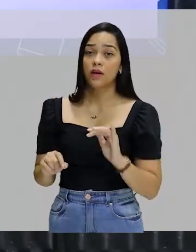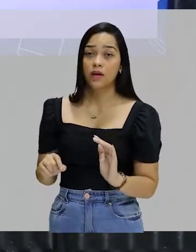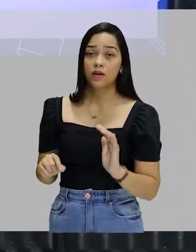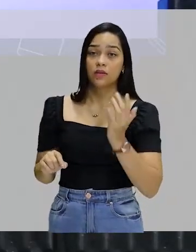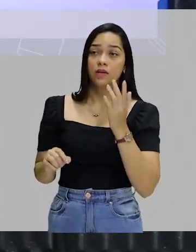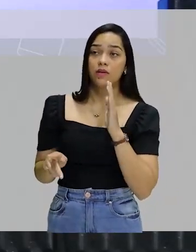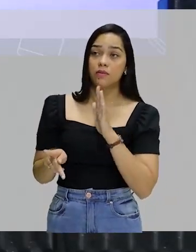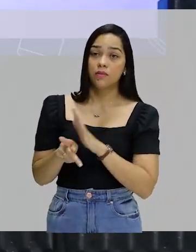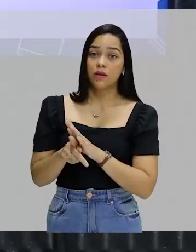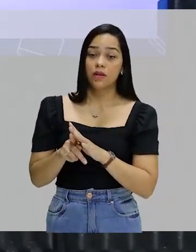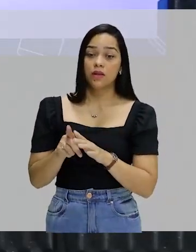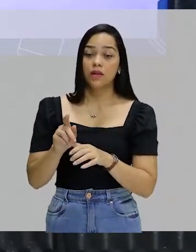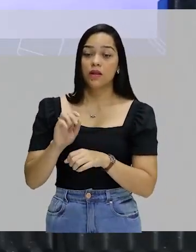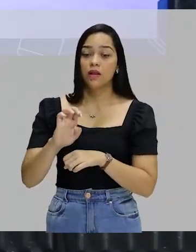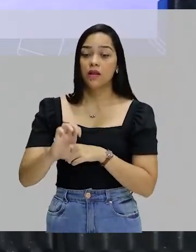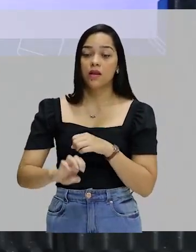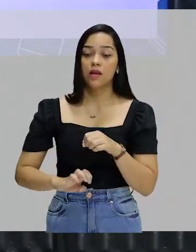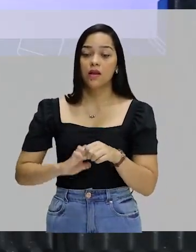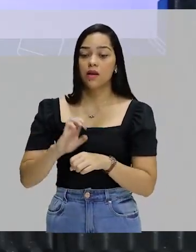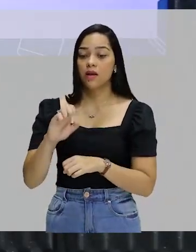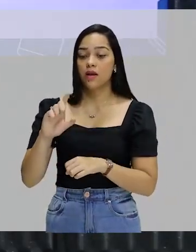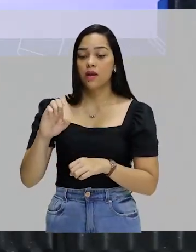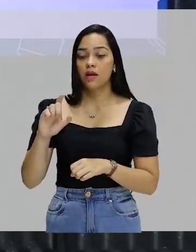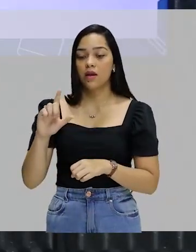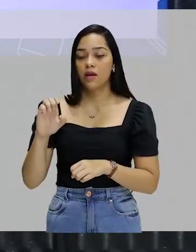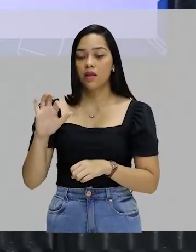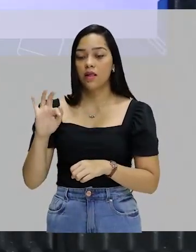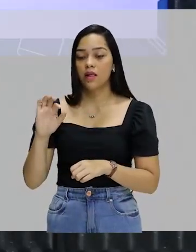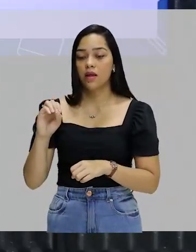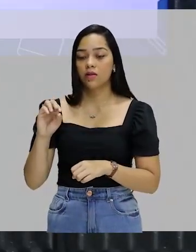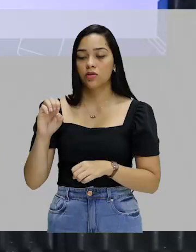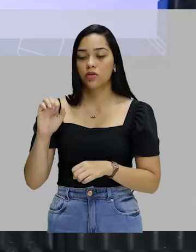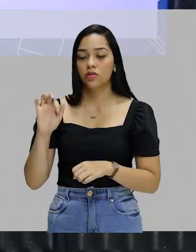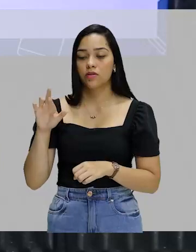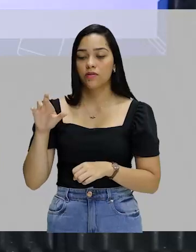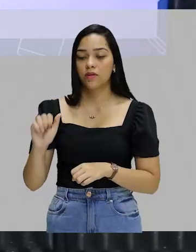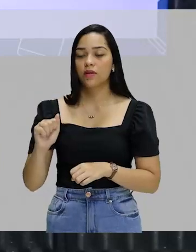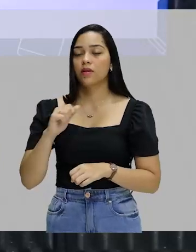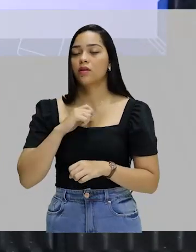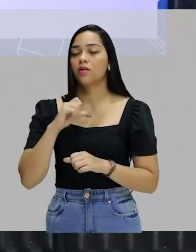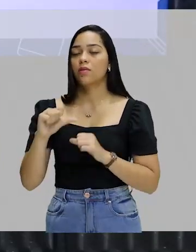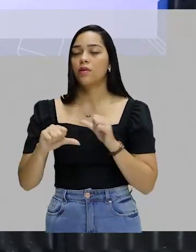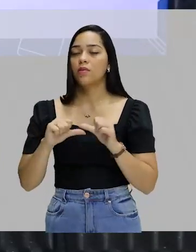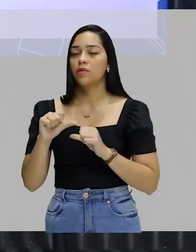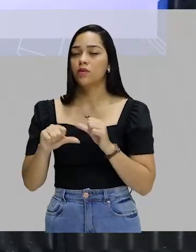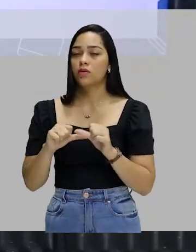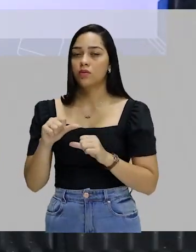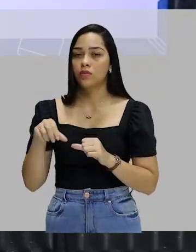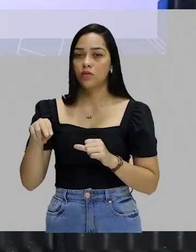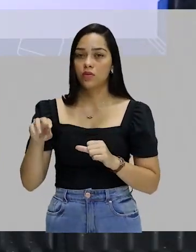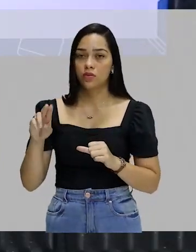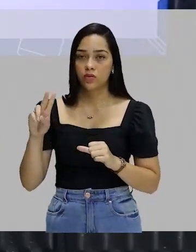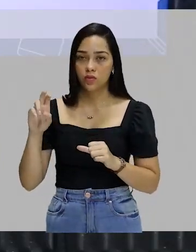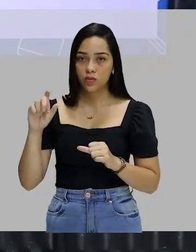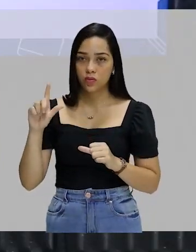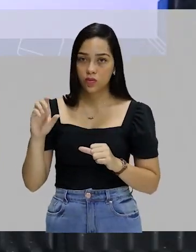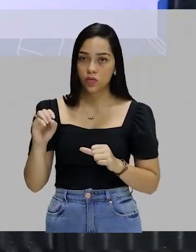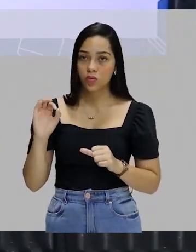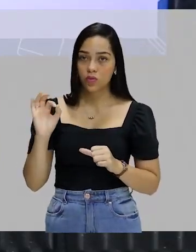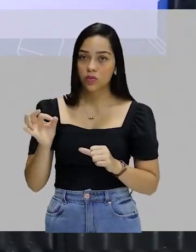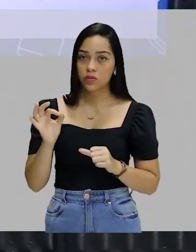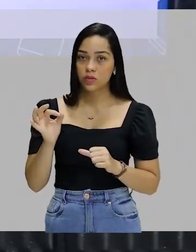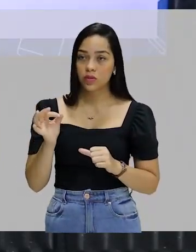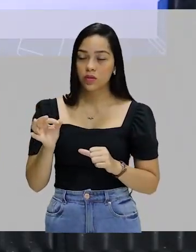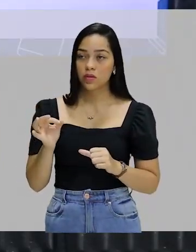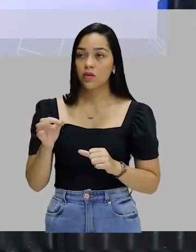na eletrosfera. Na reação nuclear, nós vamos ter uma mudança no núcleo, tudo bem?